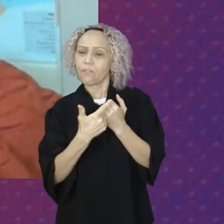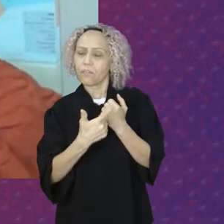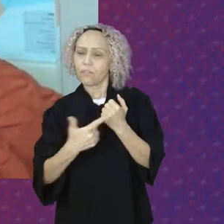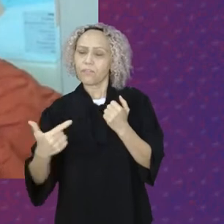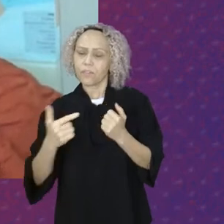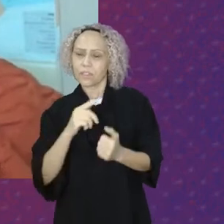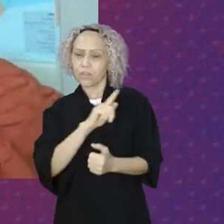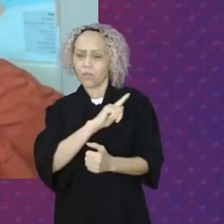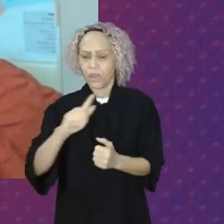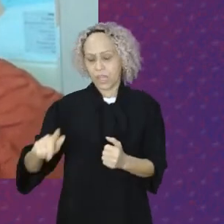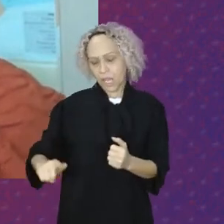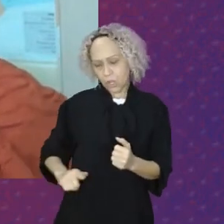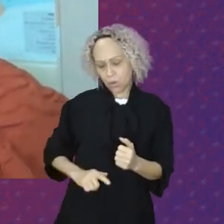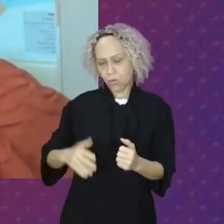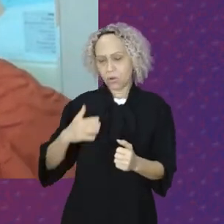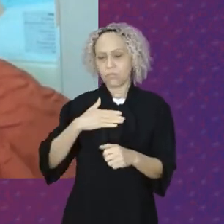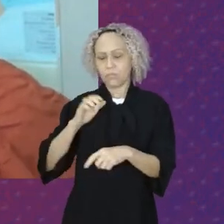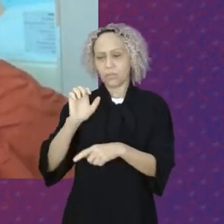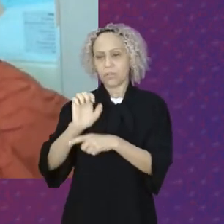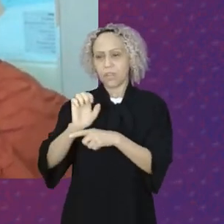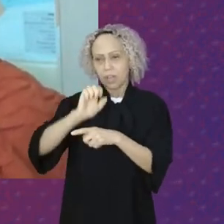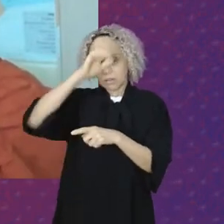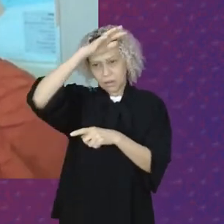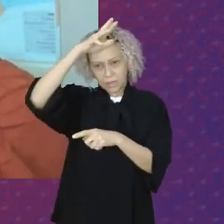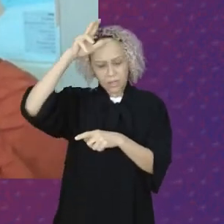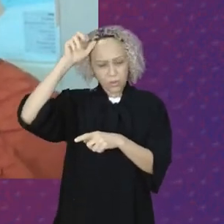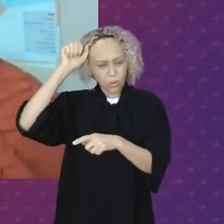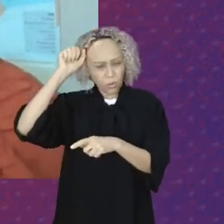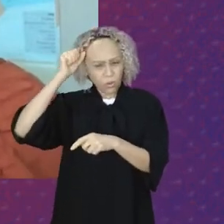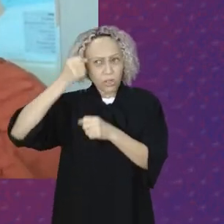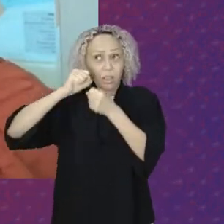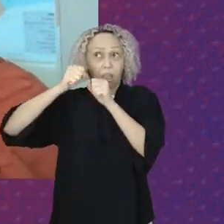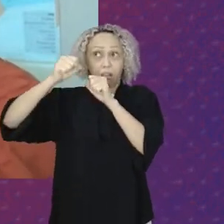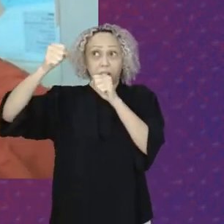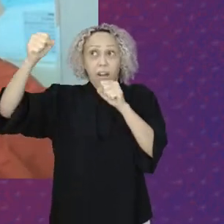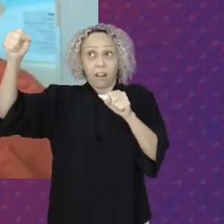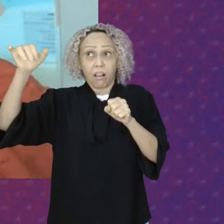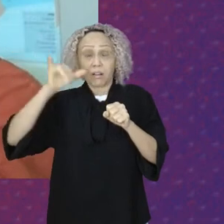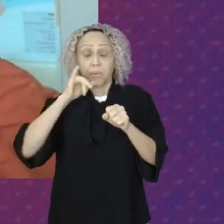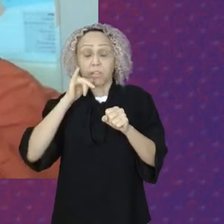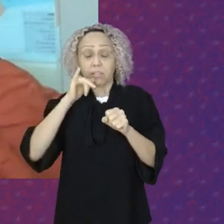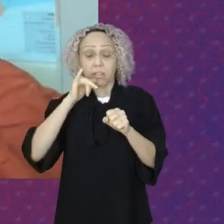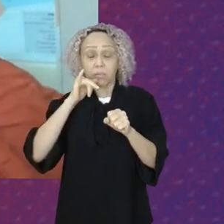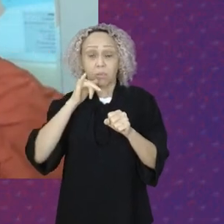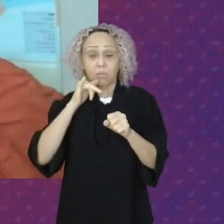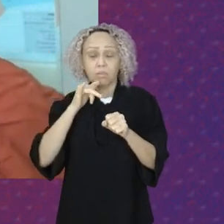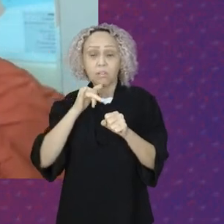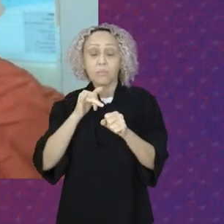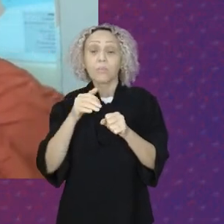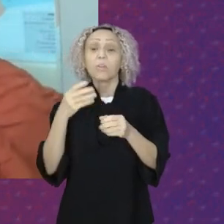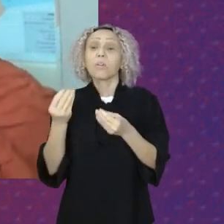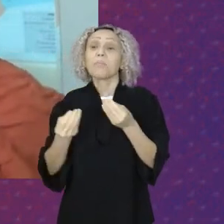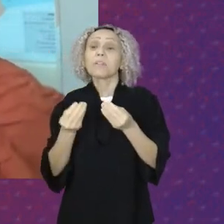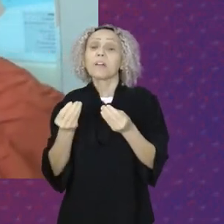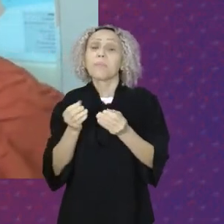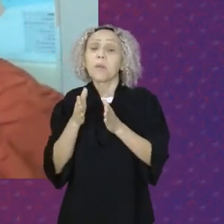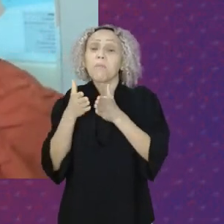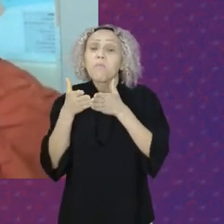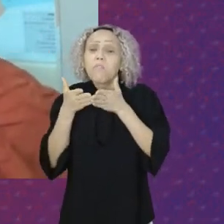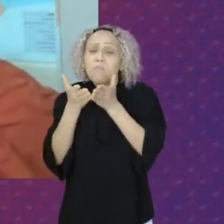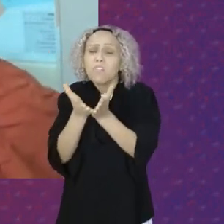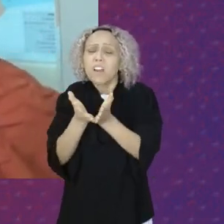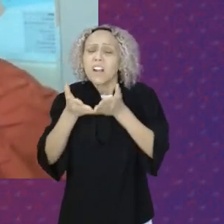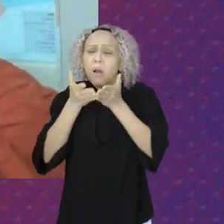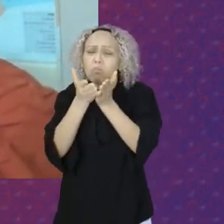grandes, então tinha que viajar de avião, de barco, isso sim poderia ser um risco, então eu fiquei mais na capital. E eu digo para vocês com